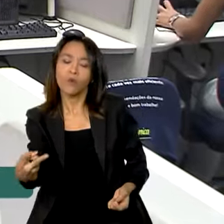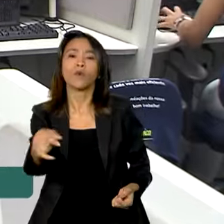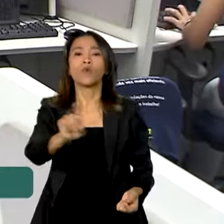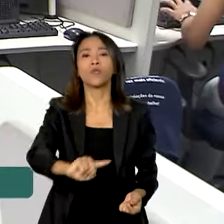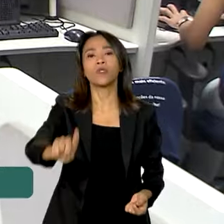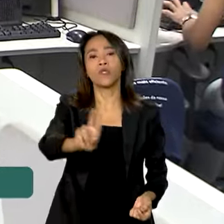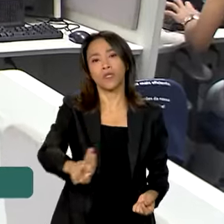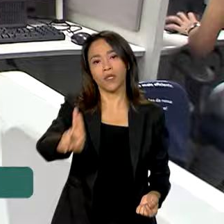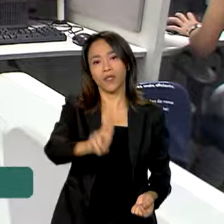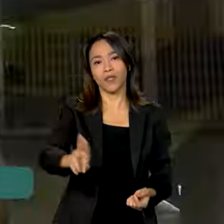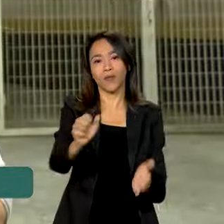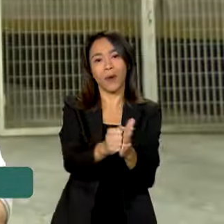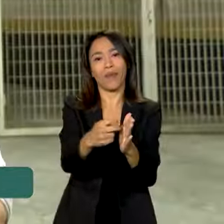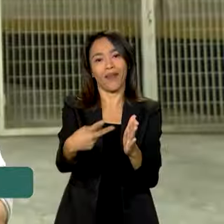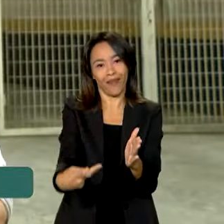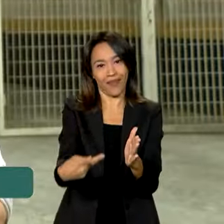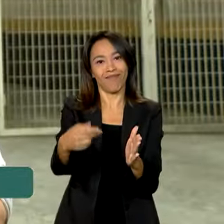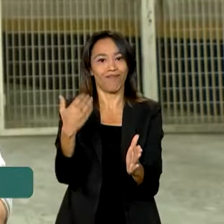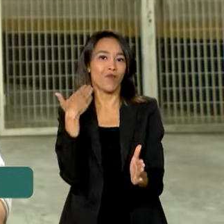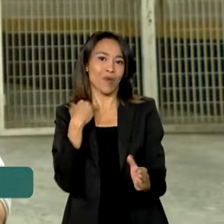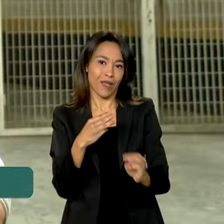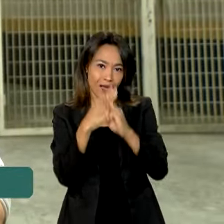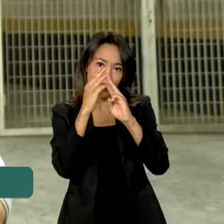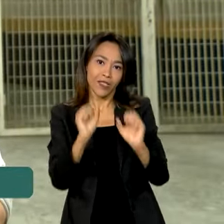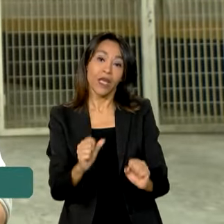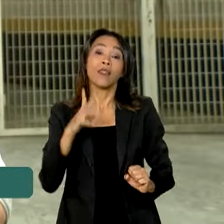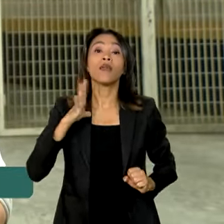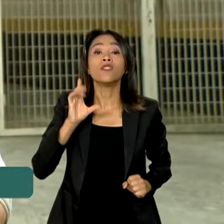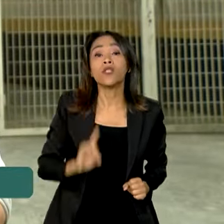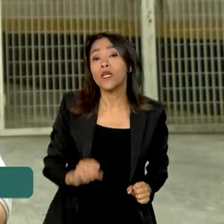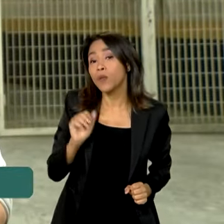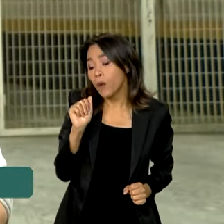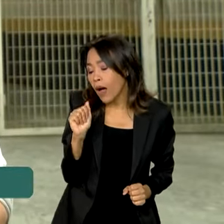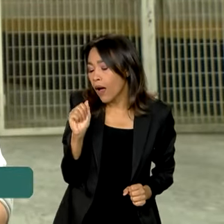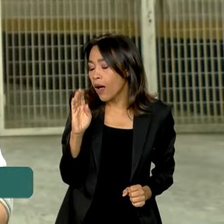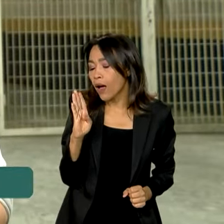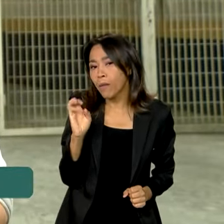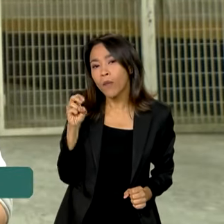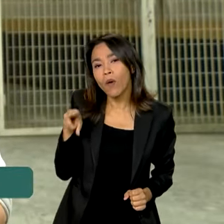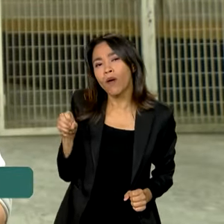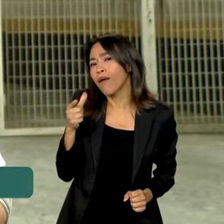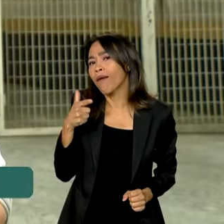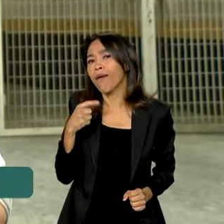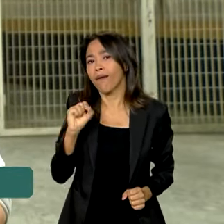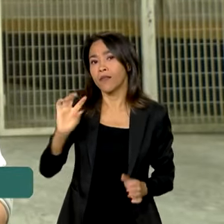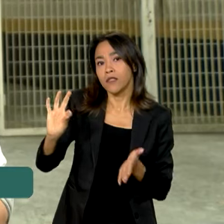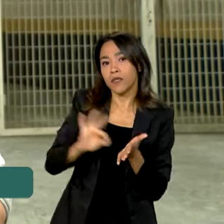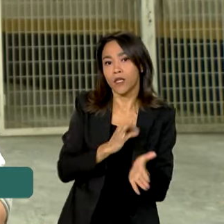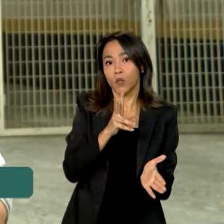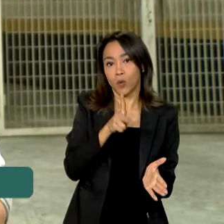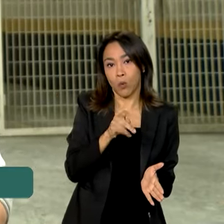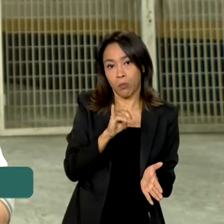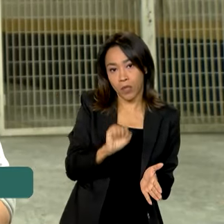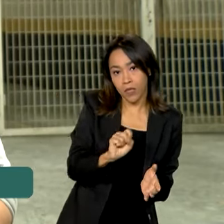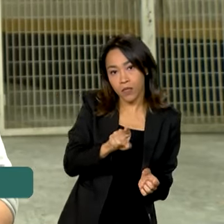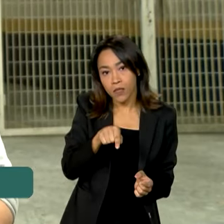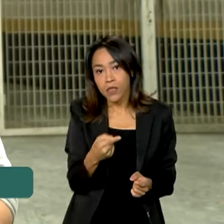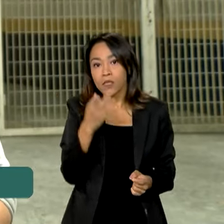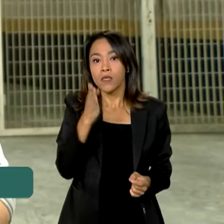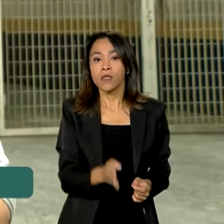aplicativo Caixa Tem. Tem direito ao abono o trabalhador inscrito no PIS/PASEP há pelo menos